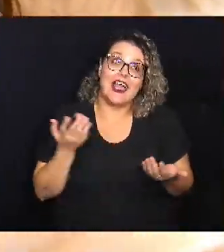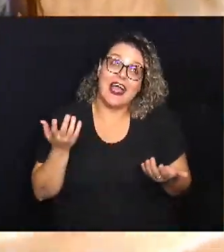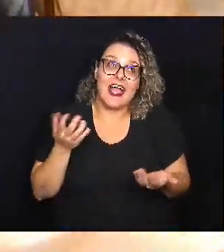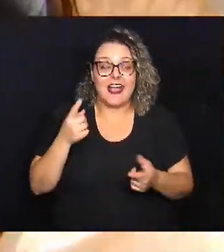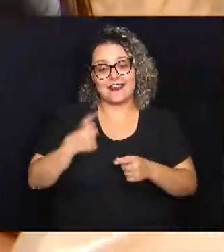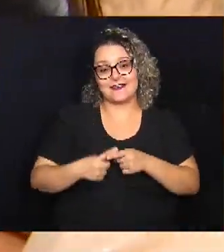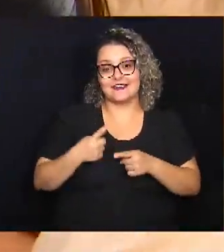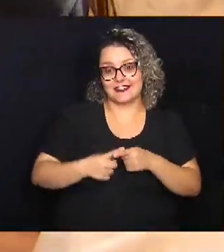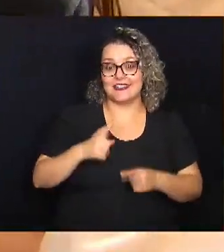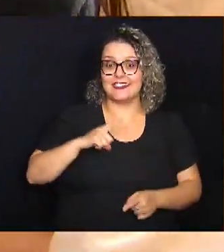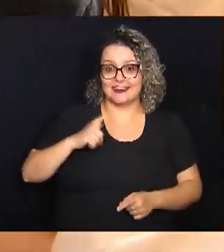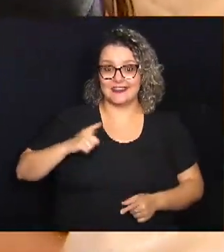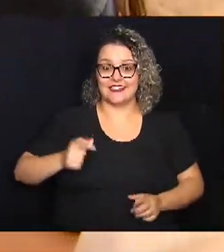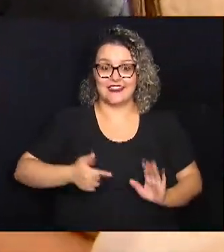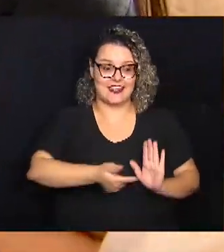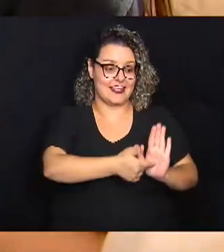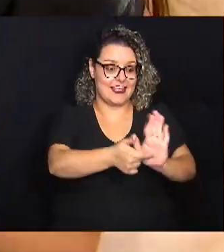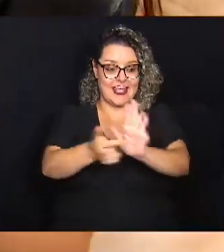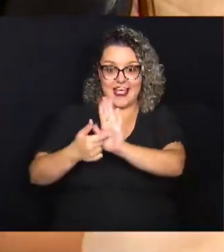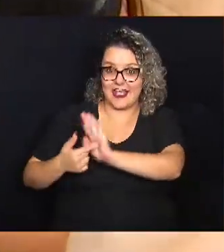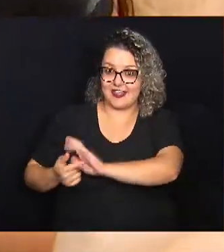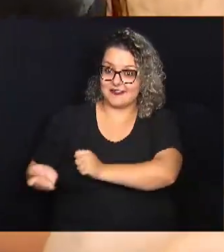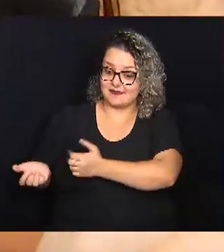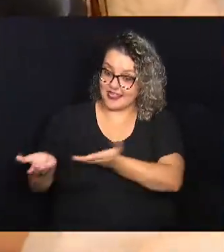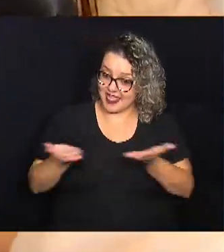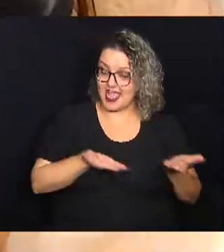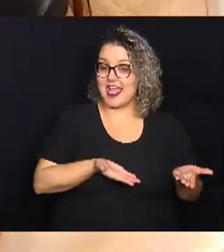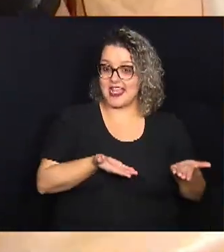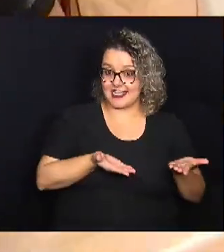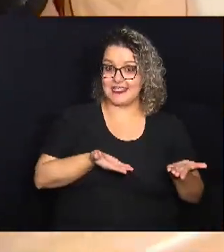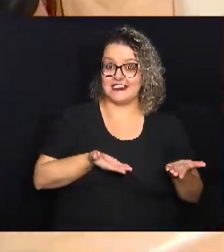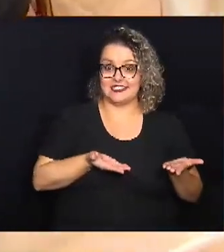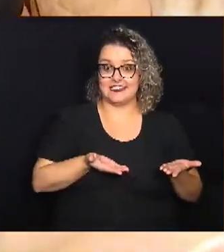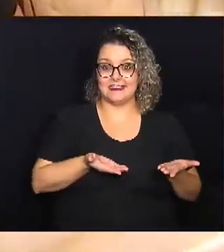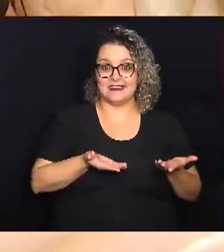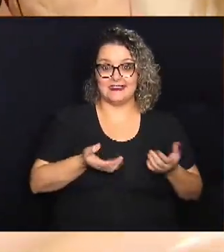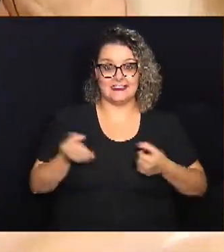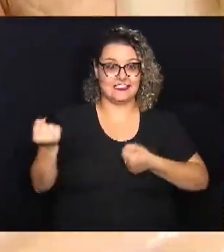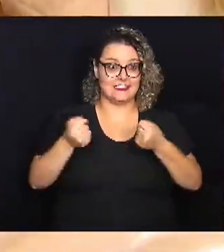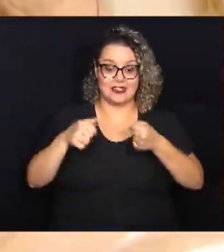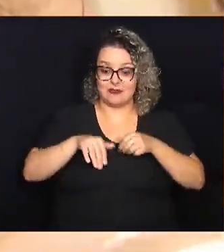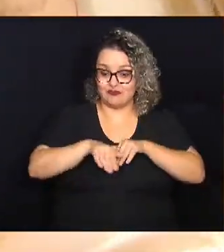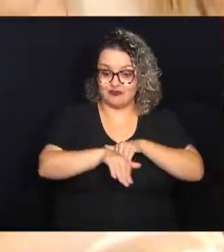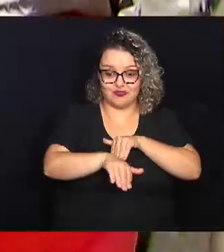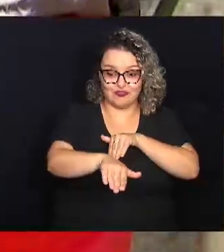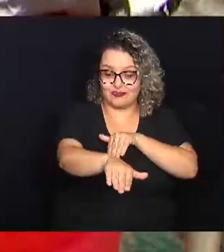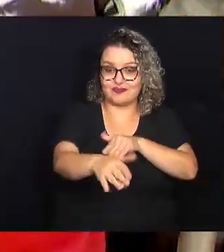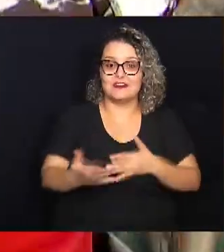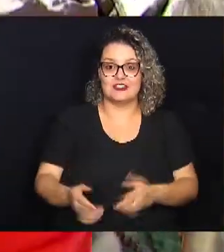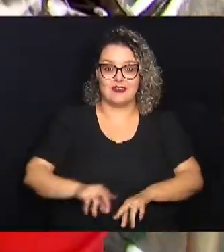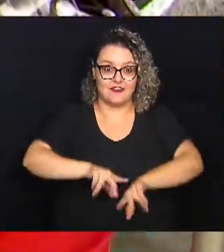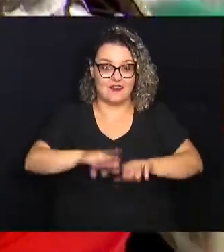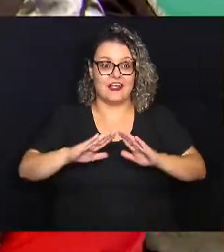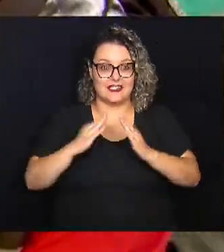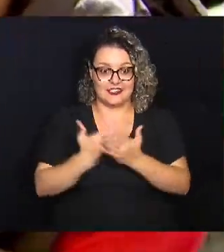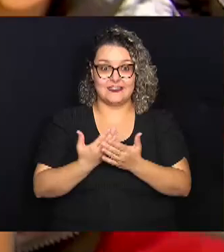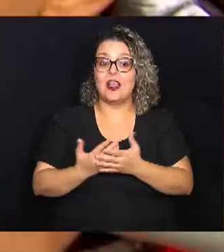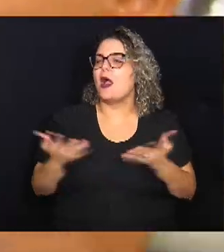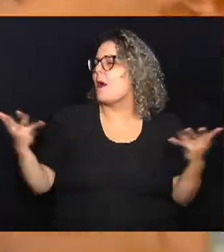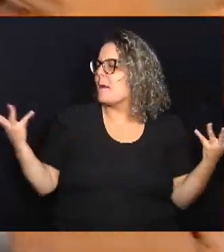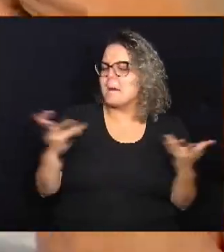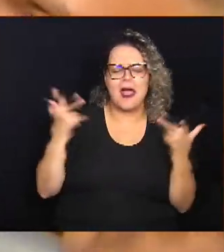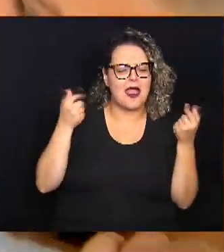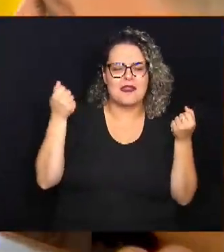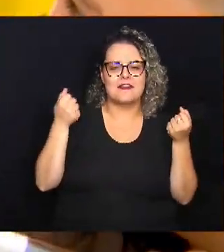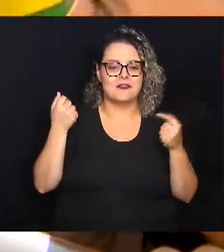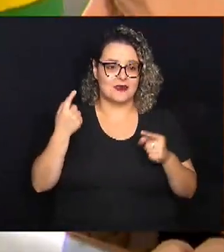Porque tem um monte de apresentação, muitos carros passaram, muitas escolas, né? Muito incrível. Por quê?